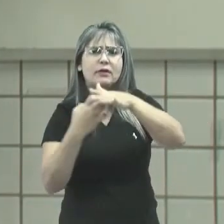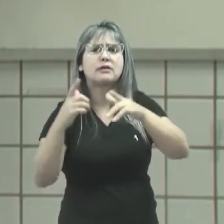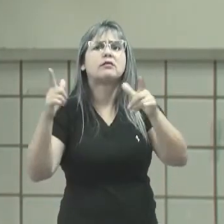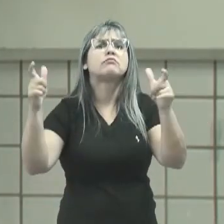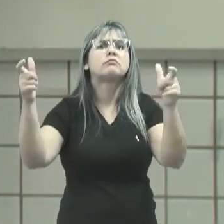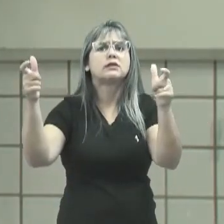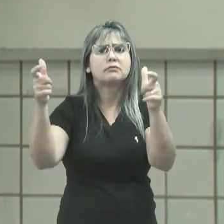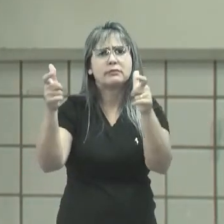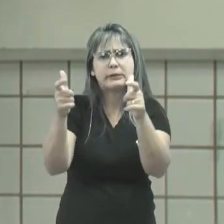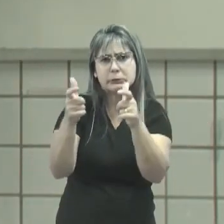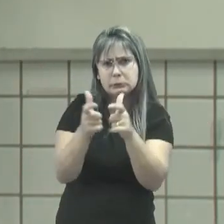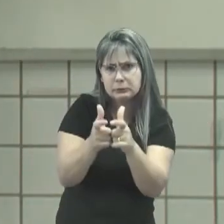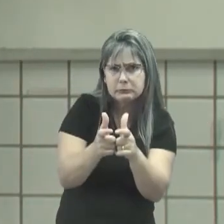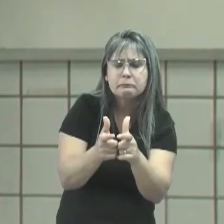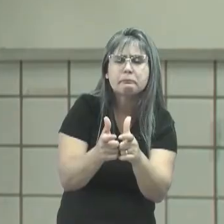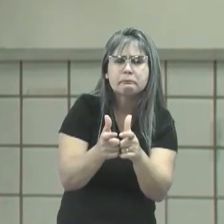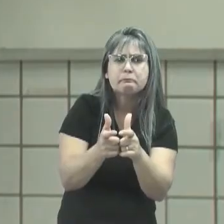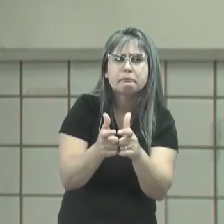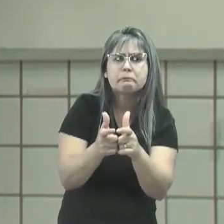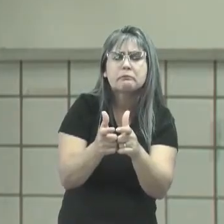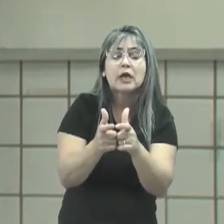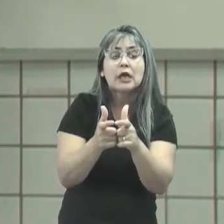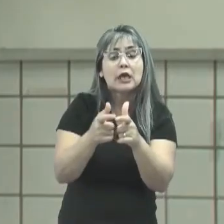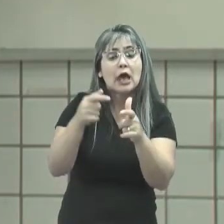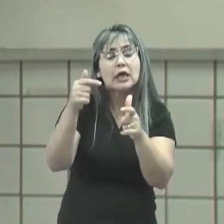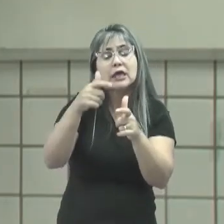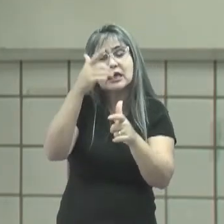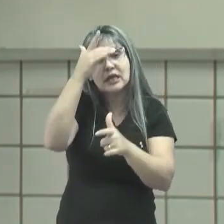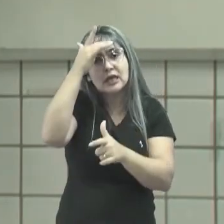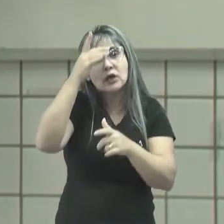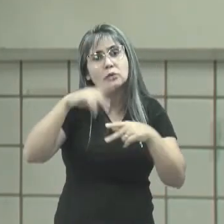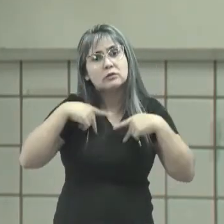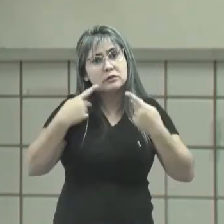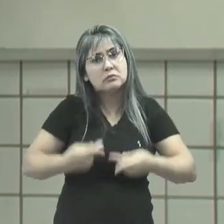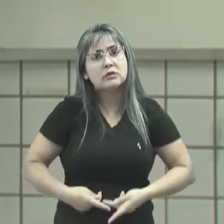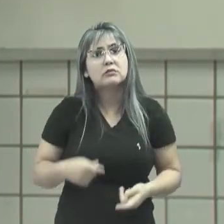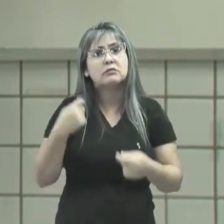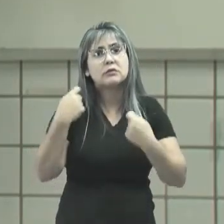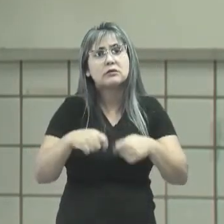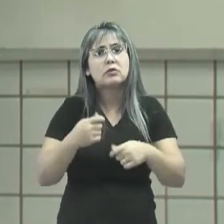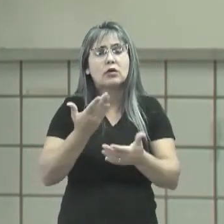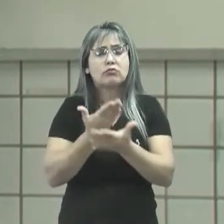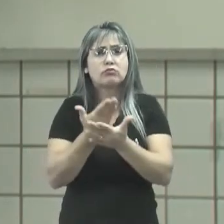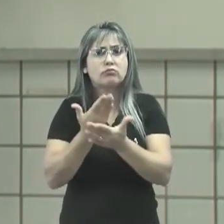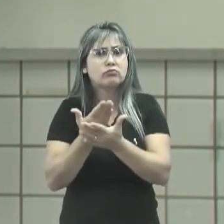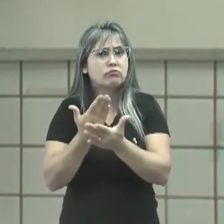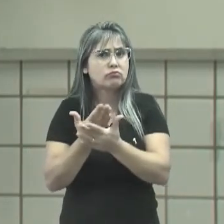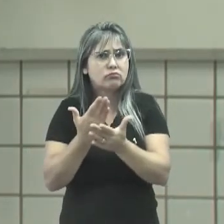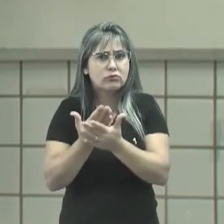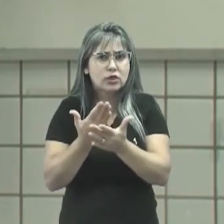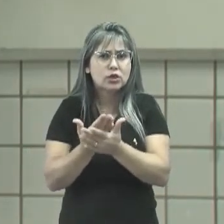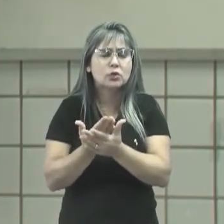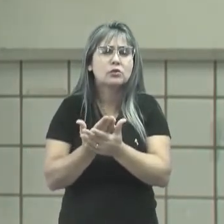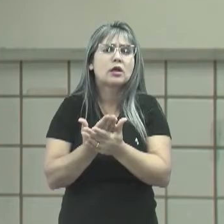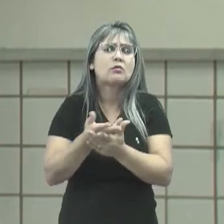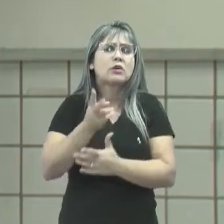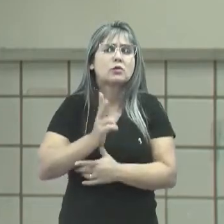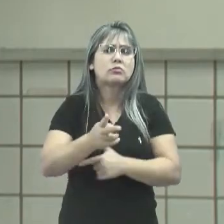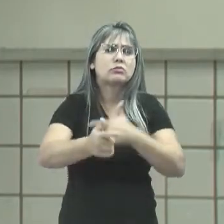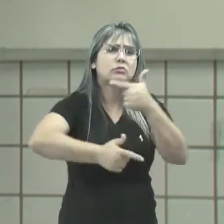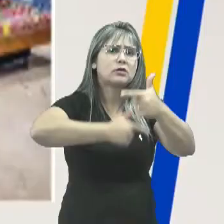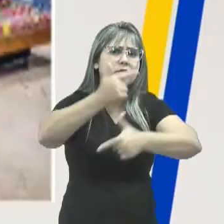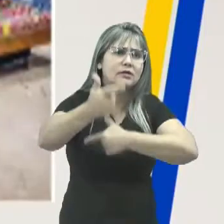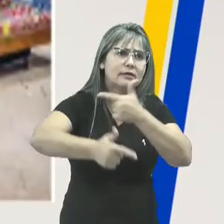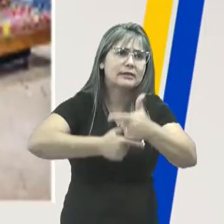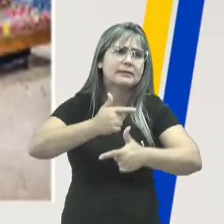homem? É se especializar para não perder esse mercado de trabalho. Bom, aqui você vai num banco, hoje